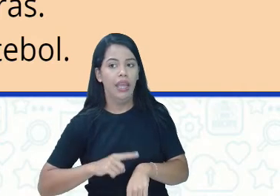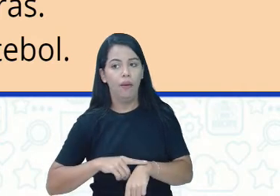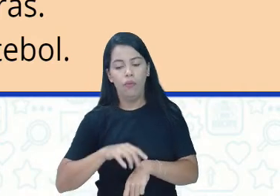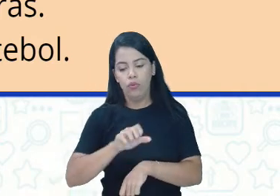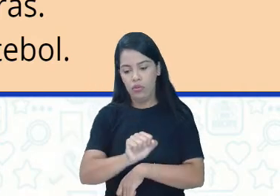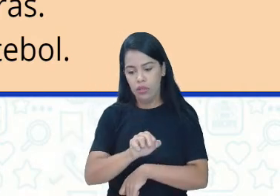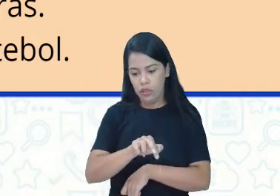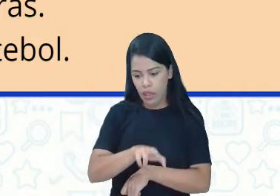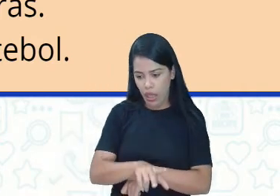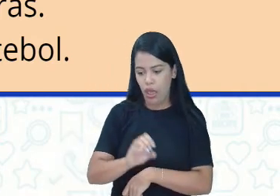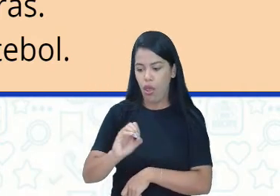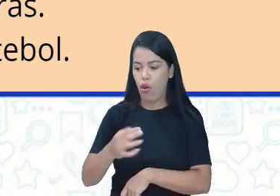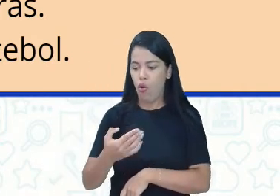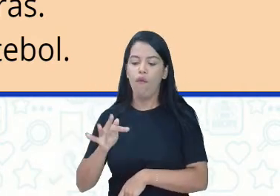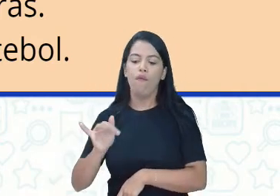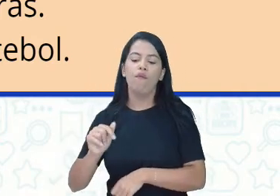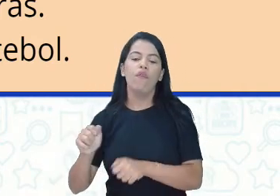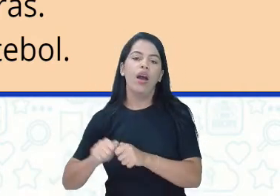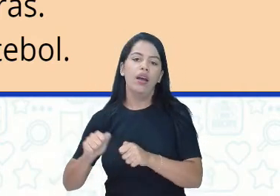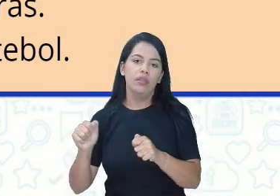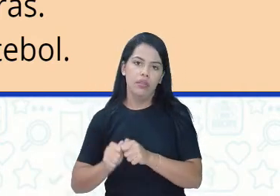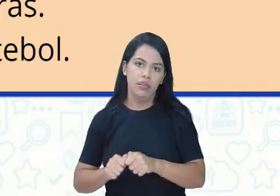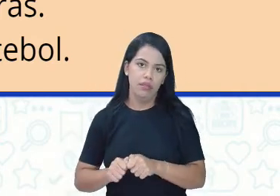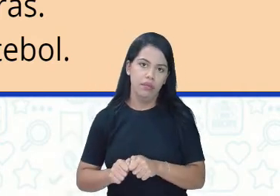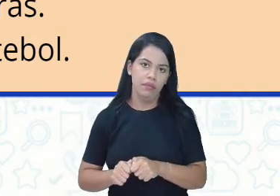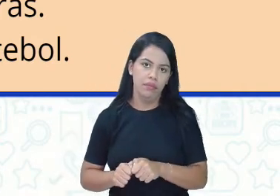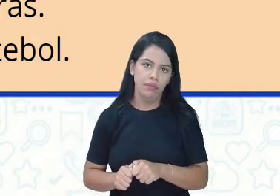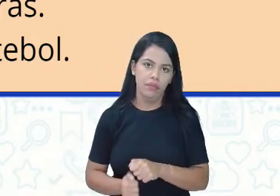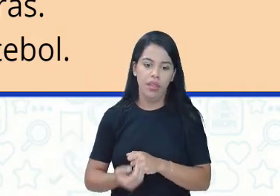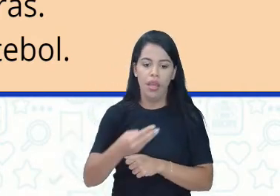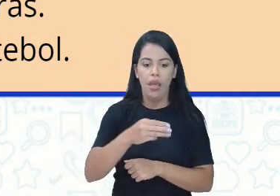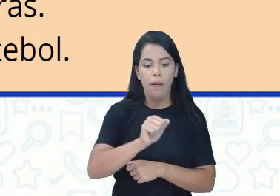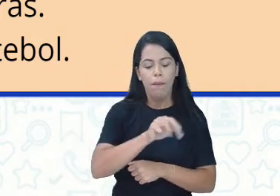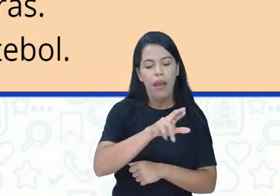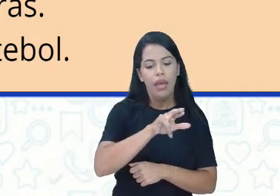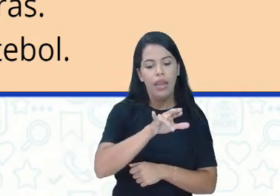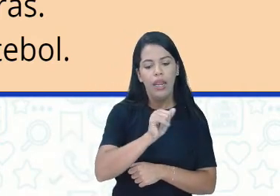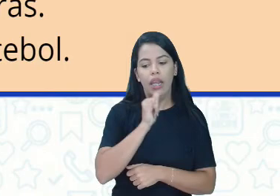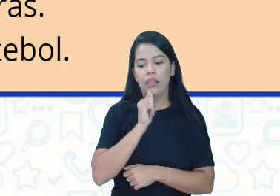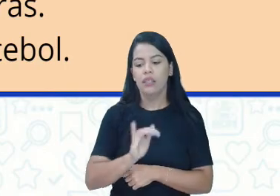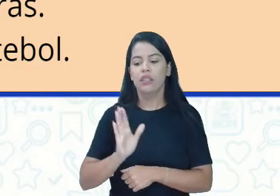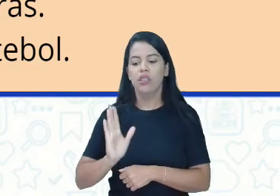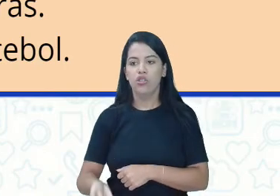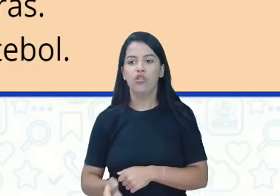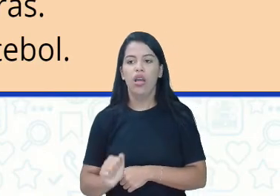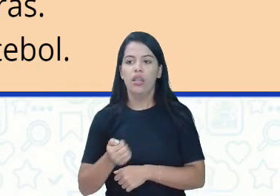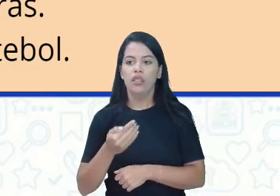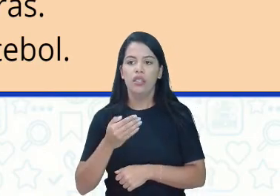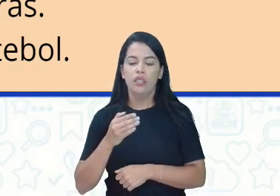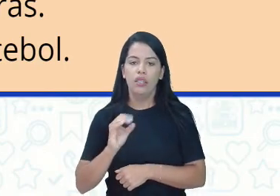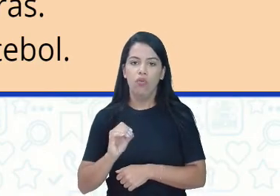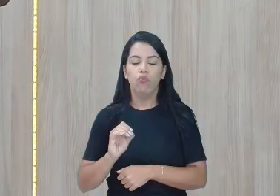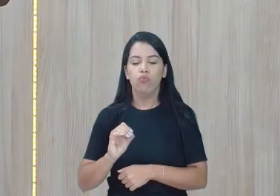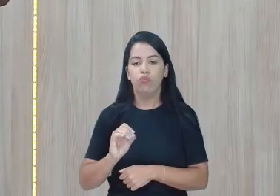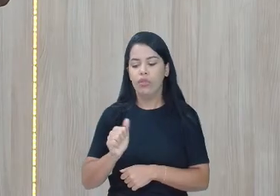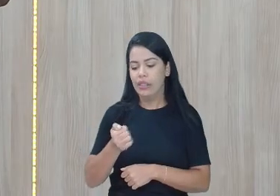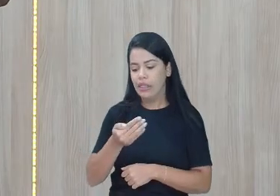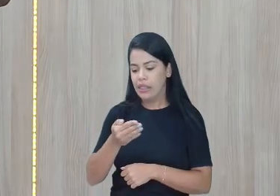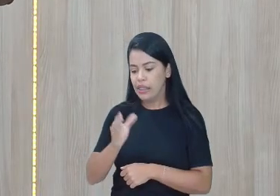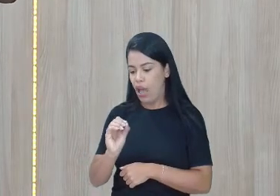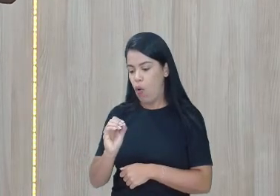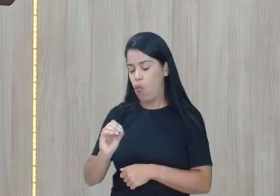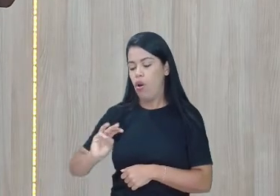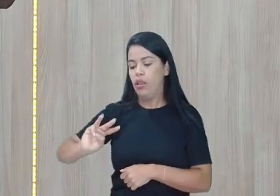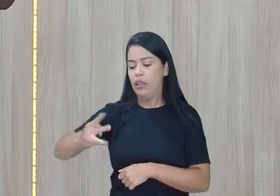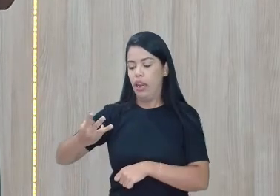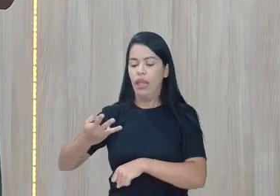fazer. Marília disse que já são 3 da tarde. Então, eu não tenho um sujeito para concordar aí.